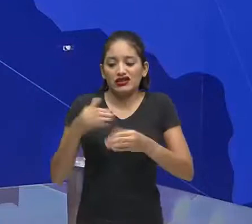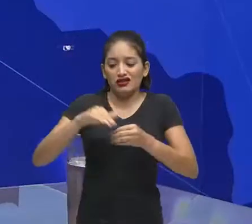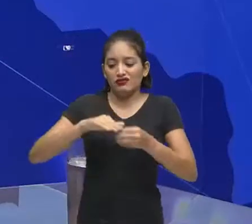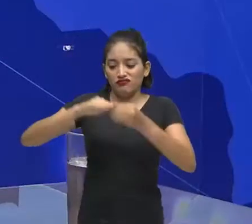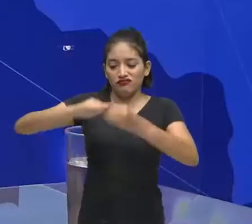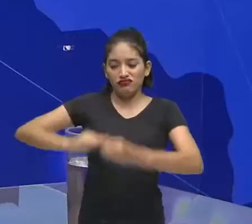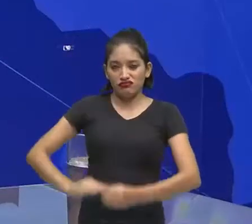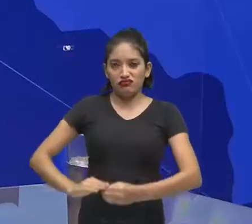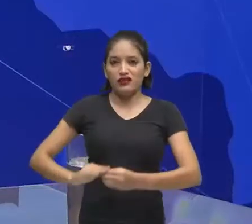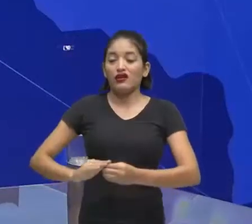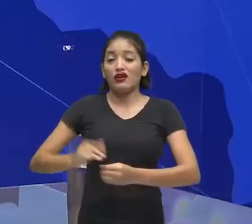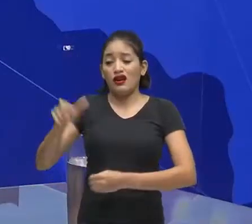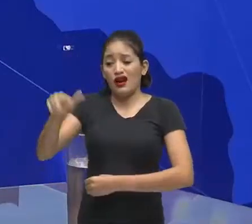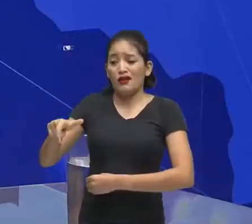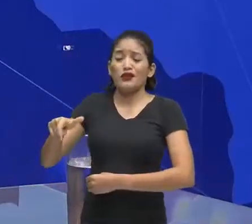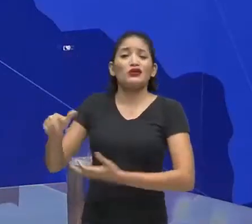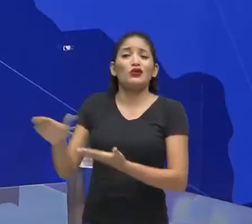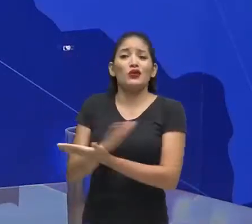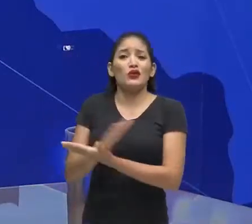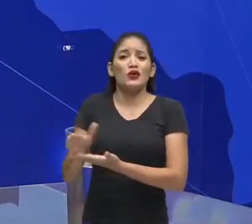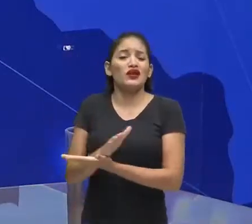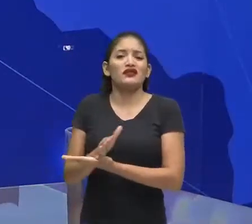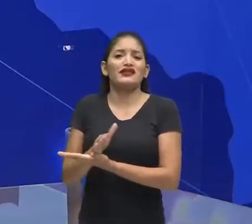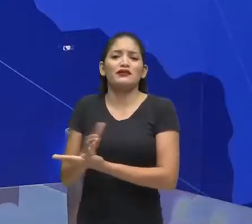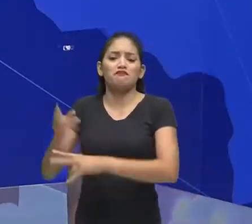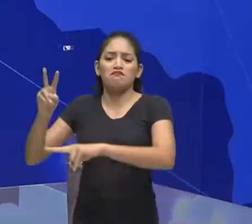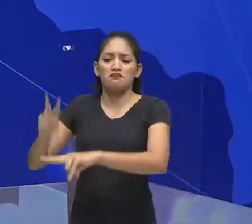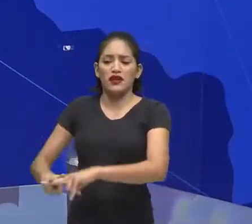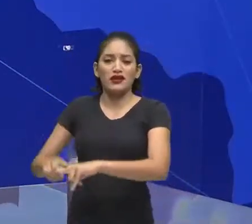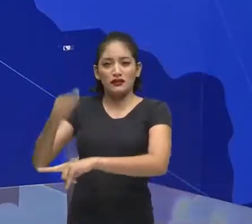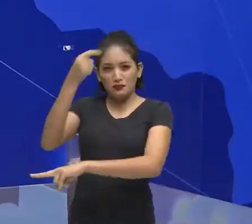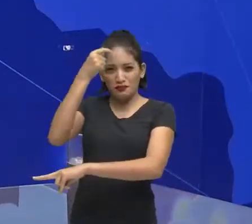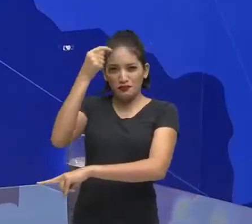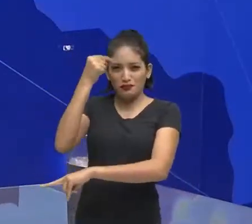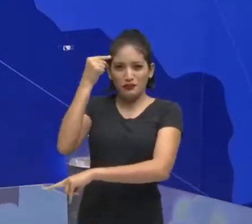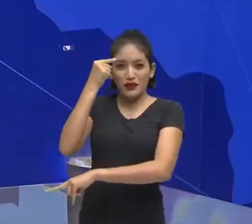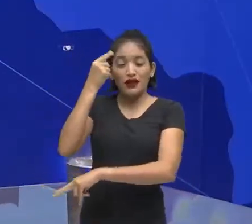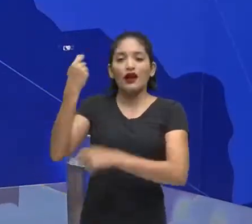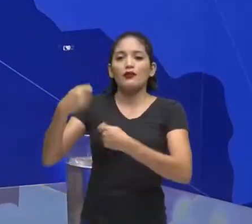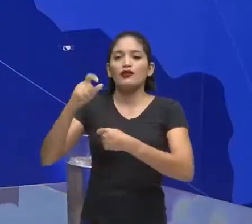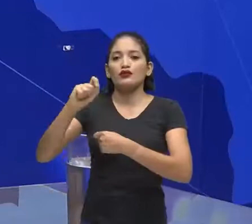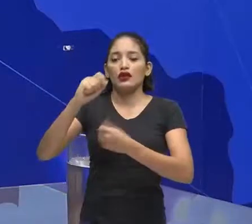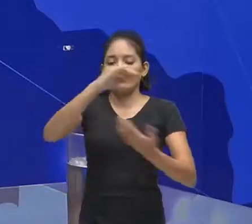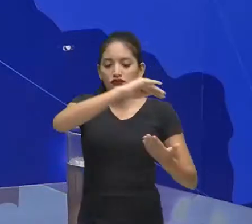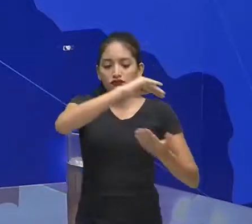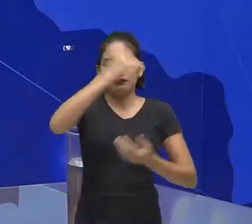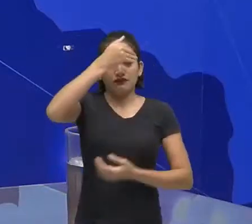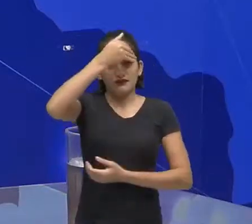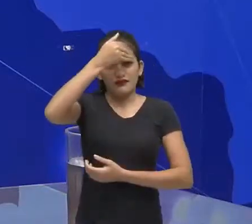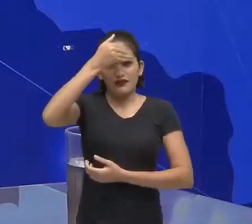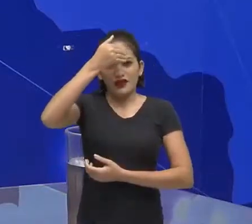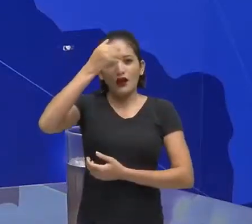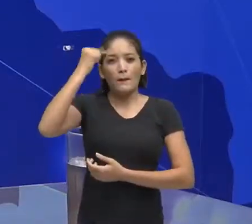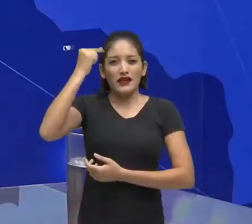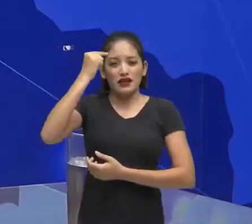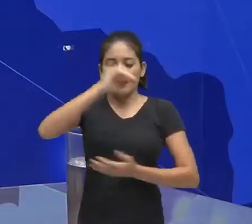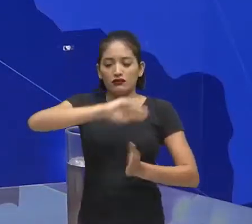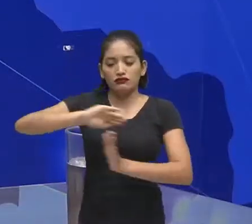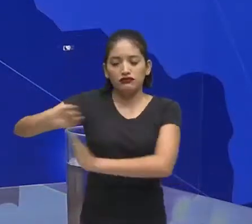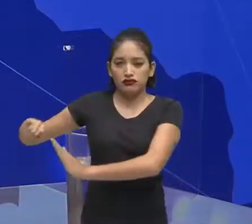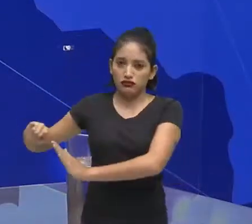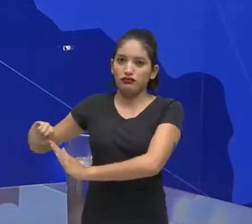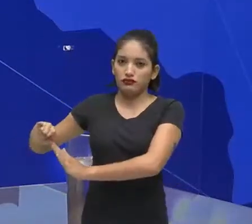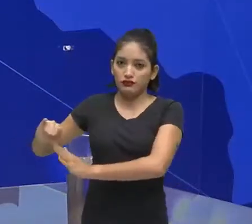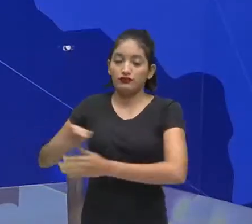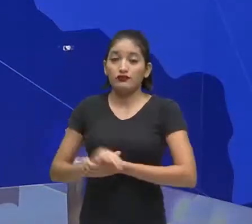acaba se tornando, às vezes, escrava dela mesma e desses pensamentos. Então, a gente precisa retirar. É teu papel, é papel de quem